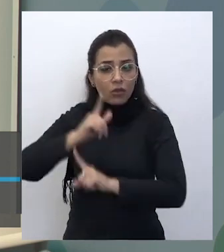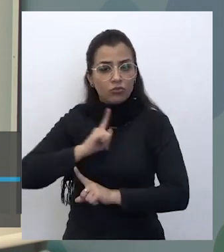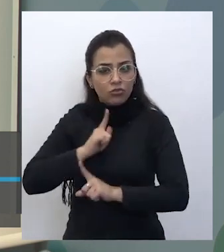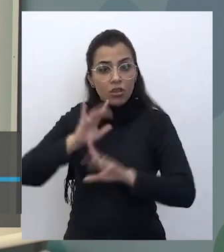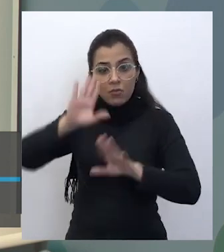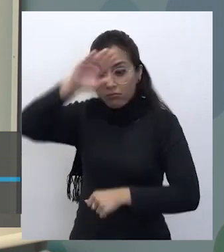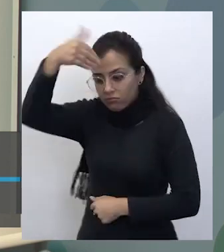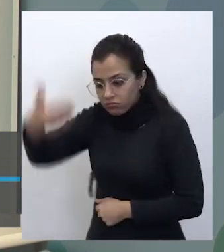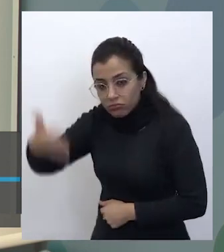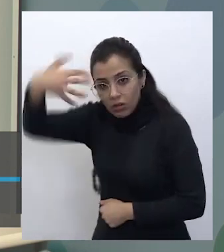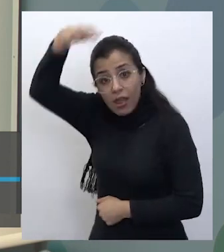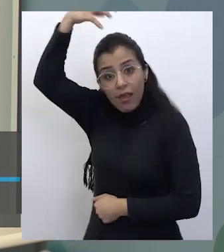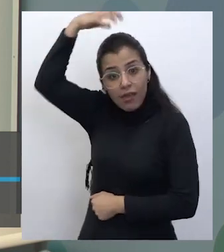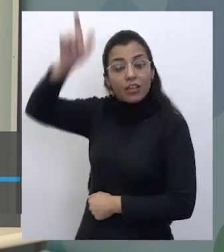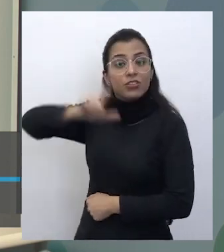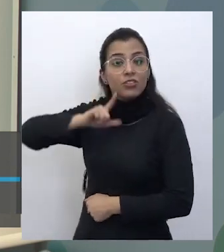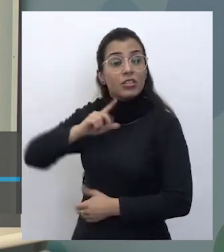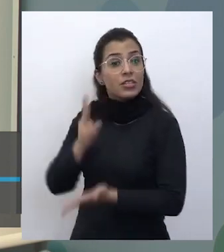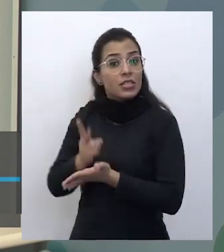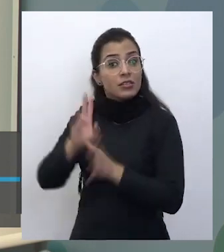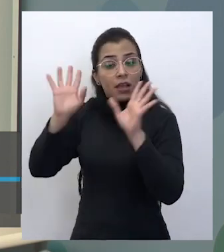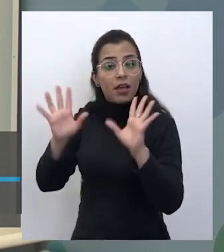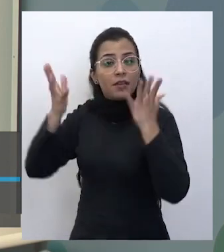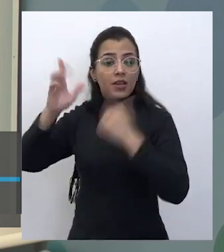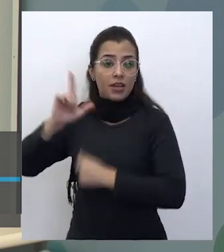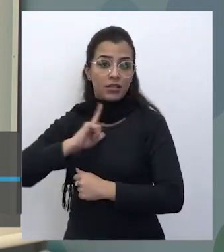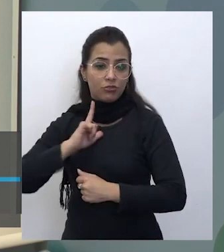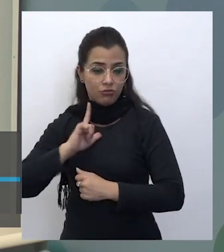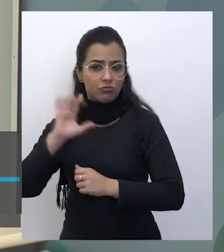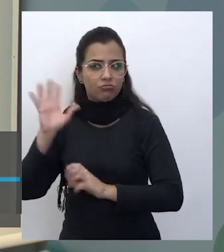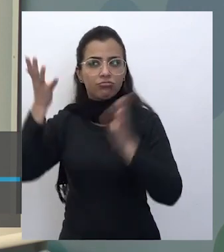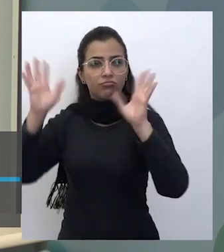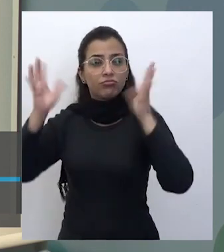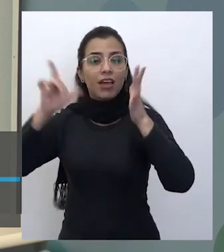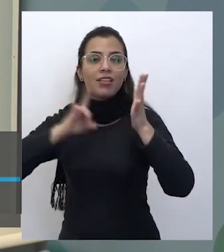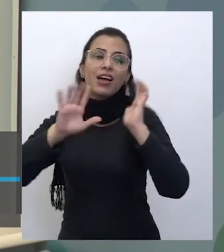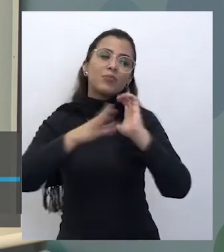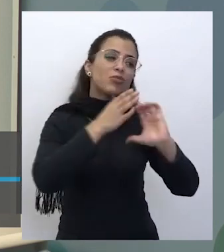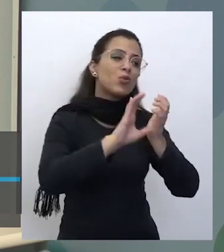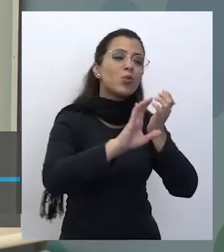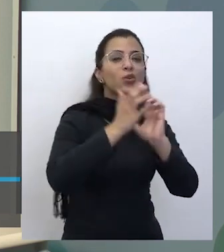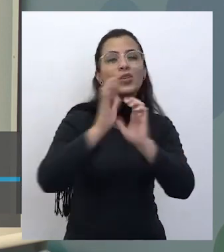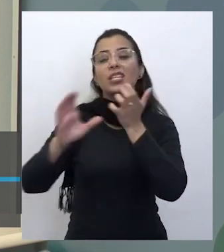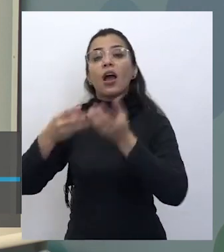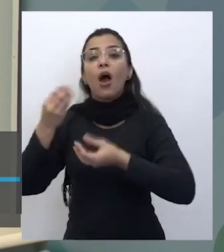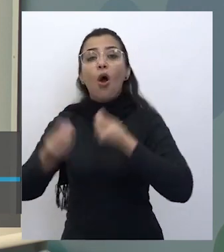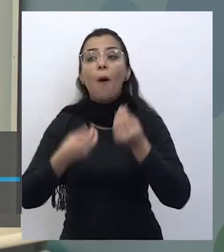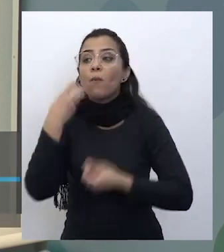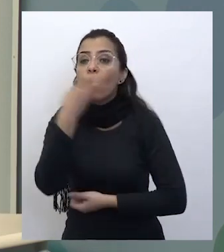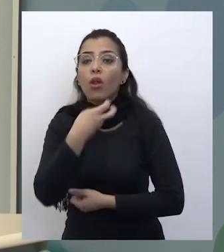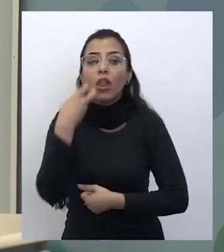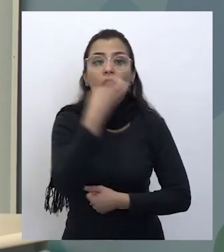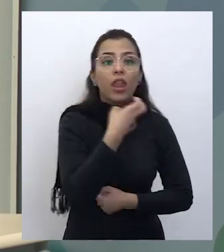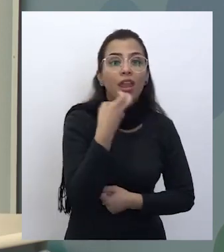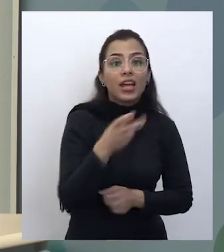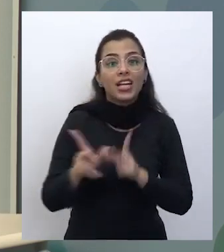né. Então, essas festas aconteciam, as celebrações, e as cantigas eram passadas de forma oral, né, assim como o telefone